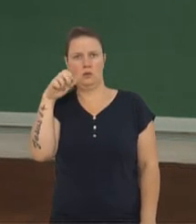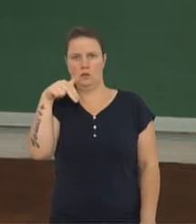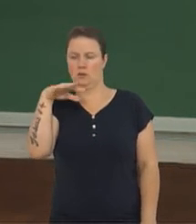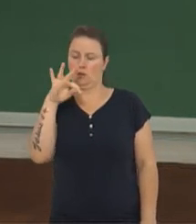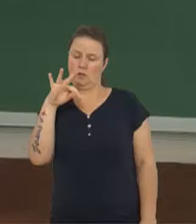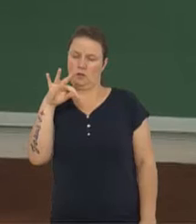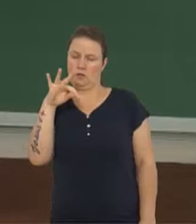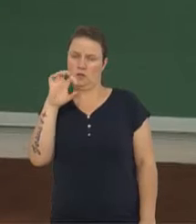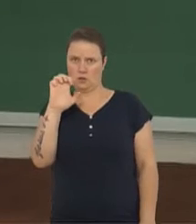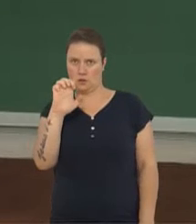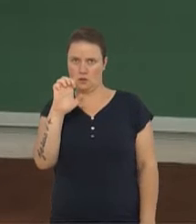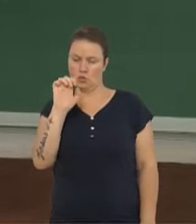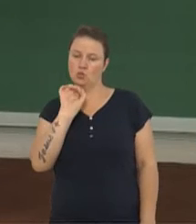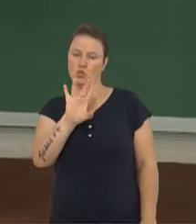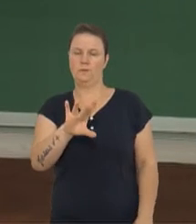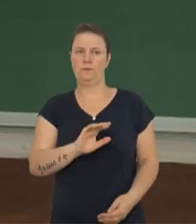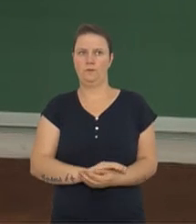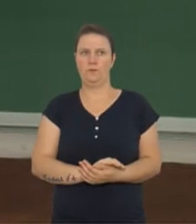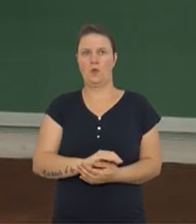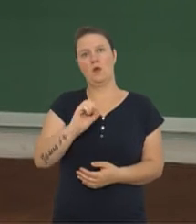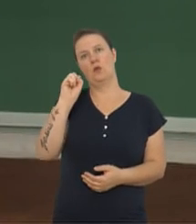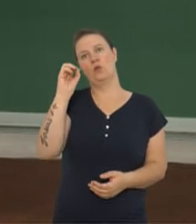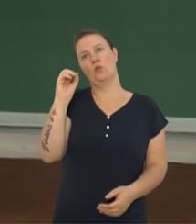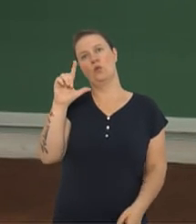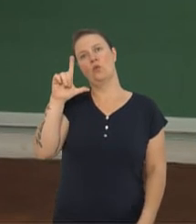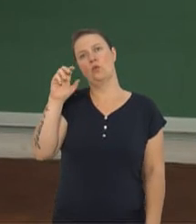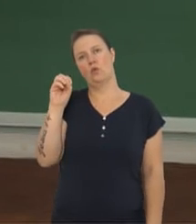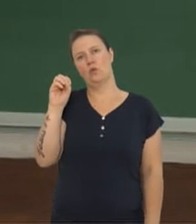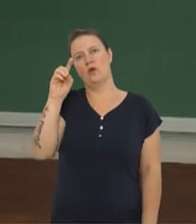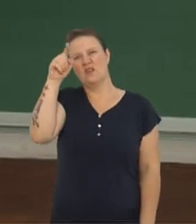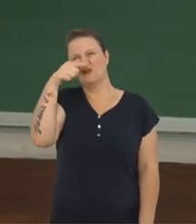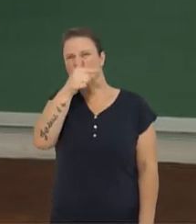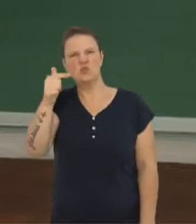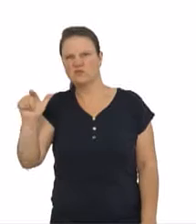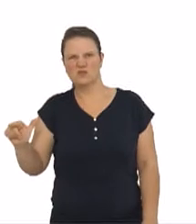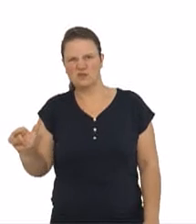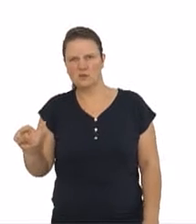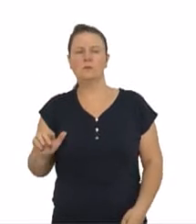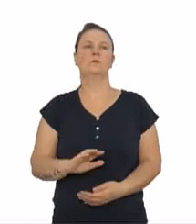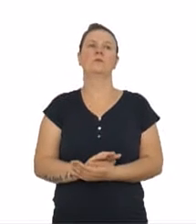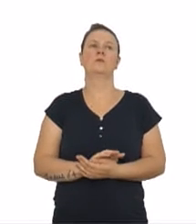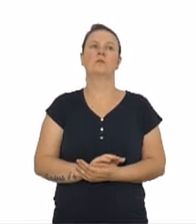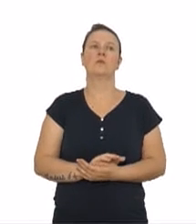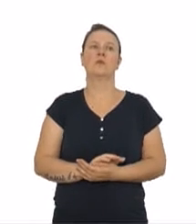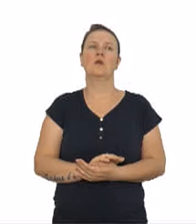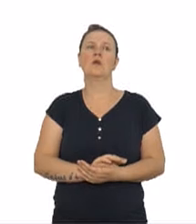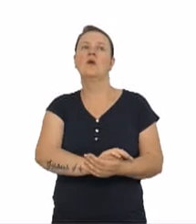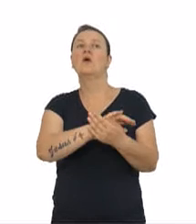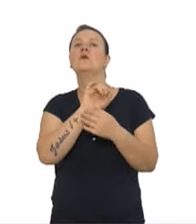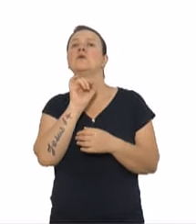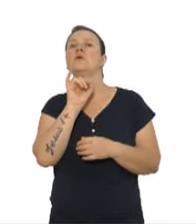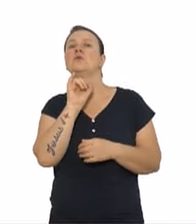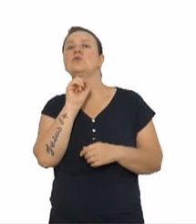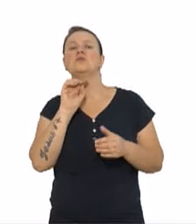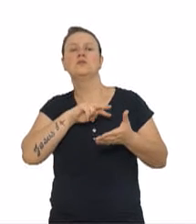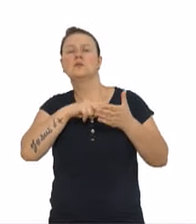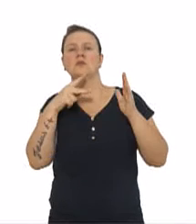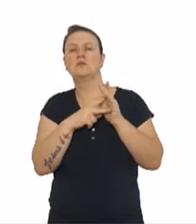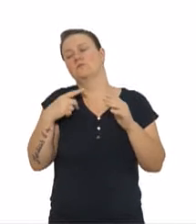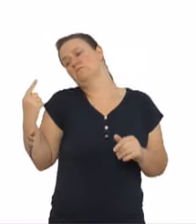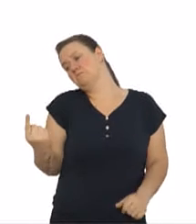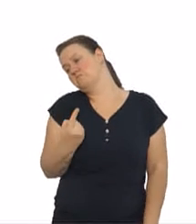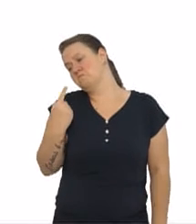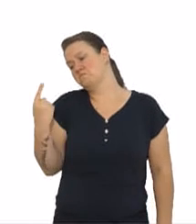E o solo sem acentuação, nós poderíamos ter a ideia de sem companhia, solito,